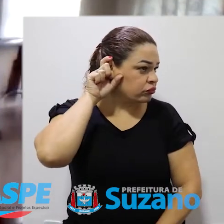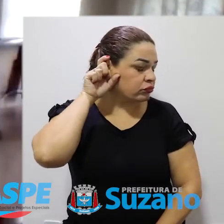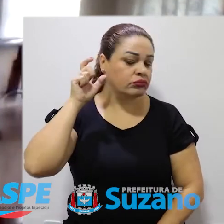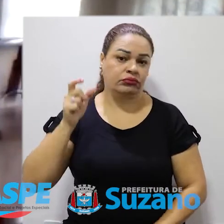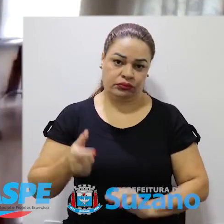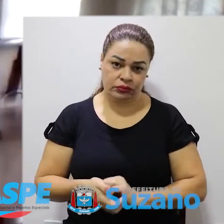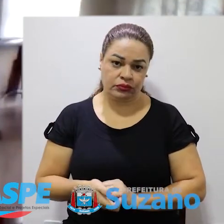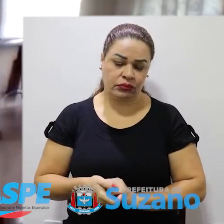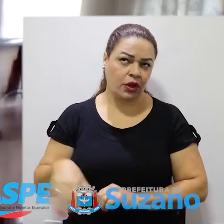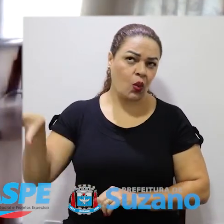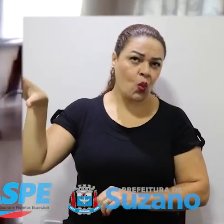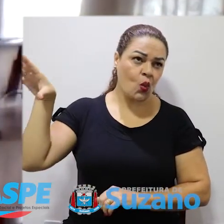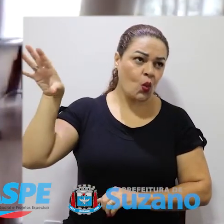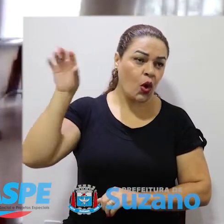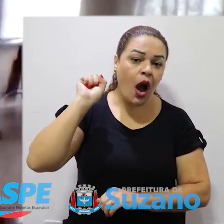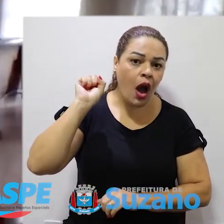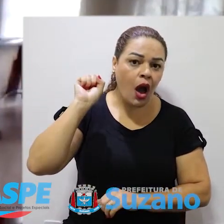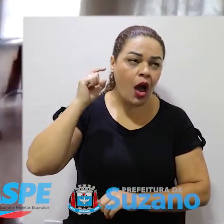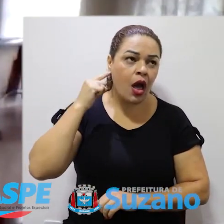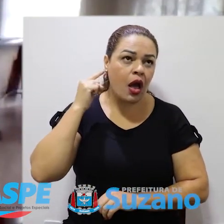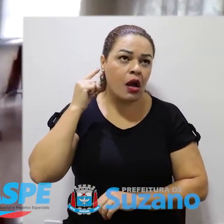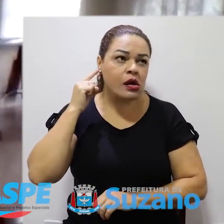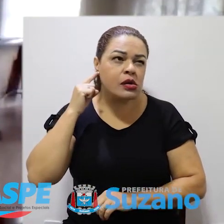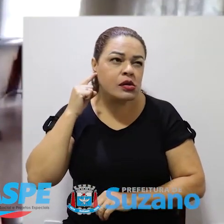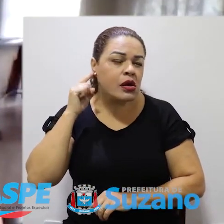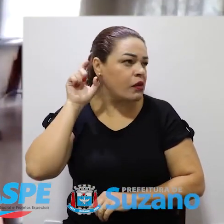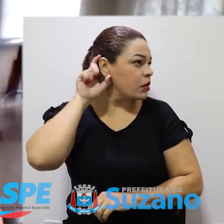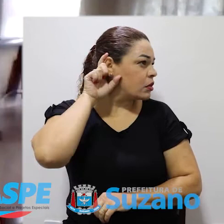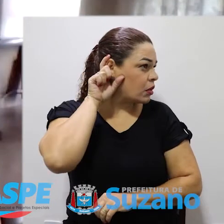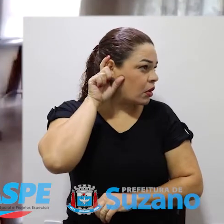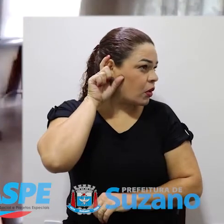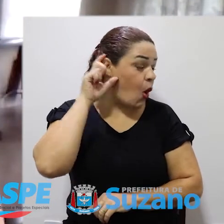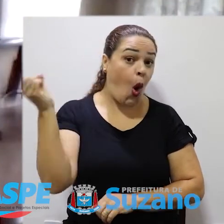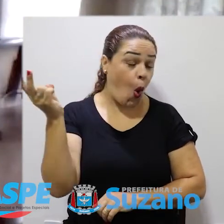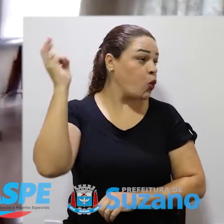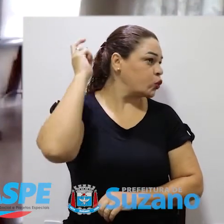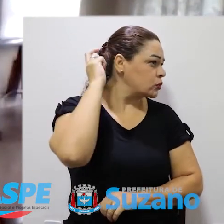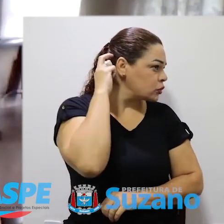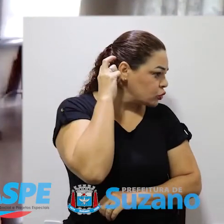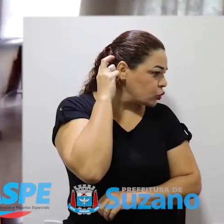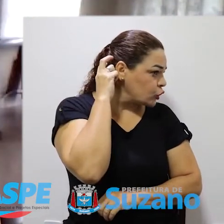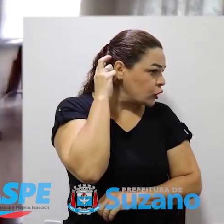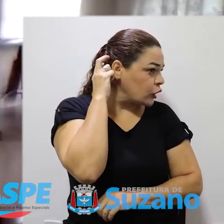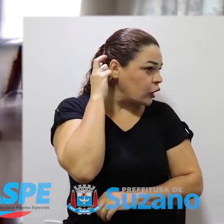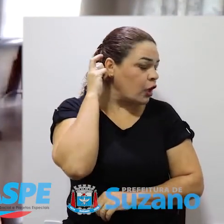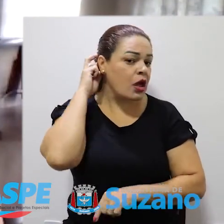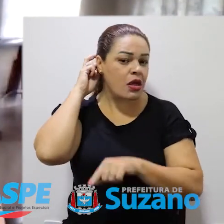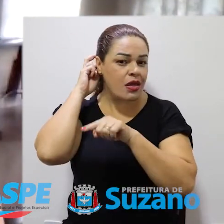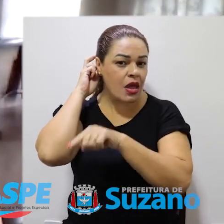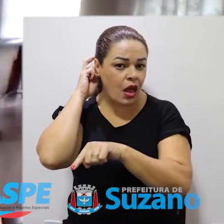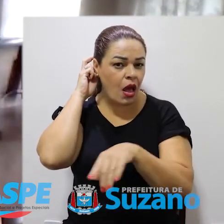de amplificação sonora individual, né? O AASE, que é aquele aparelho que fica atrás da orelha, ou fez um implante coclear, e ele está